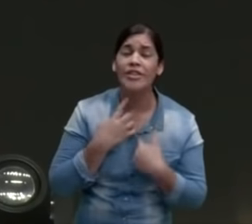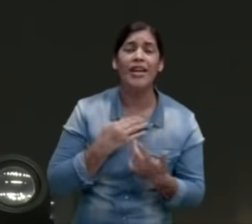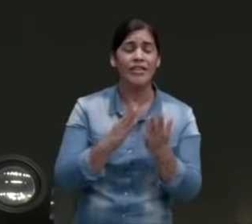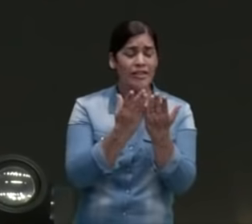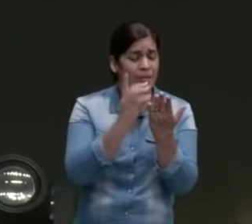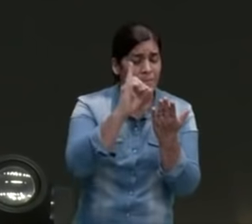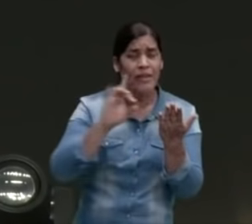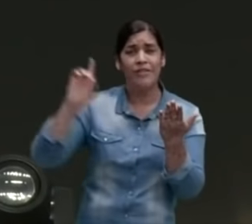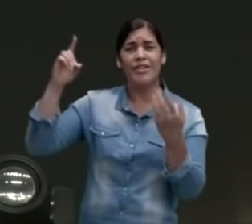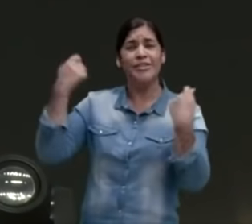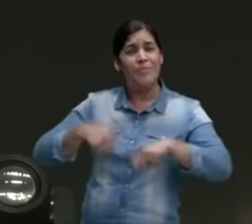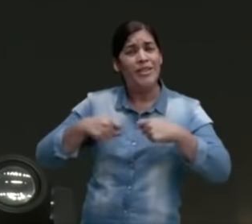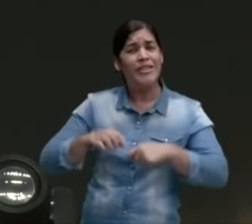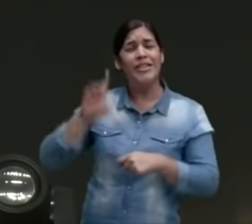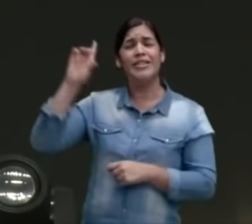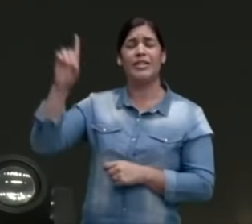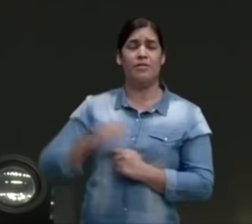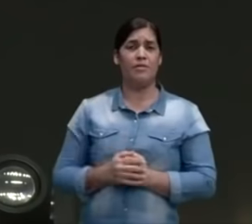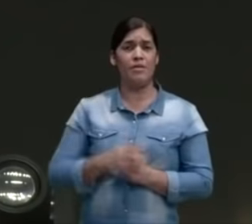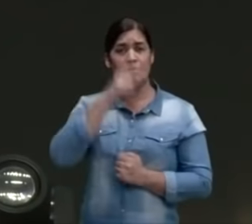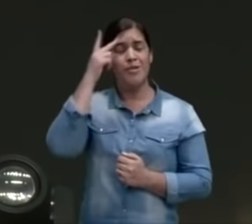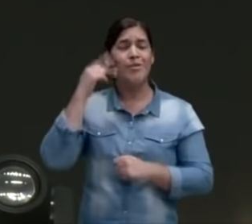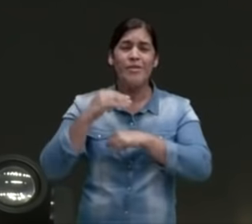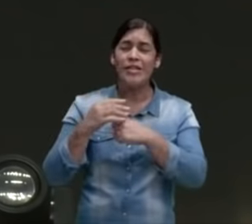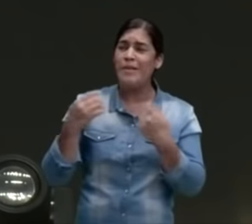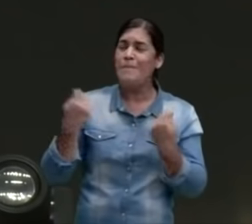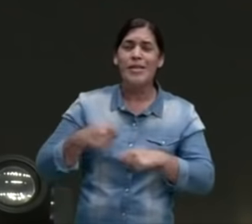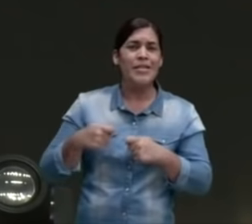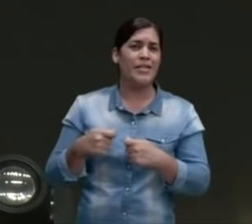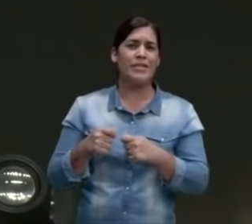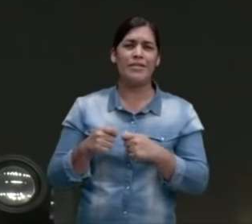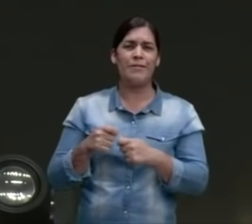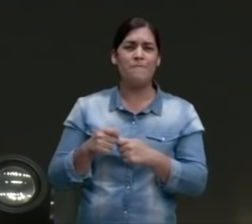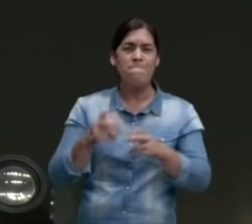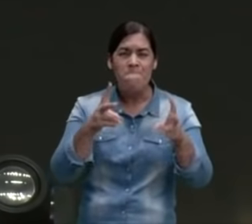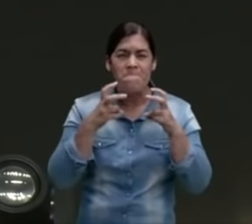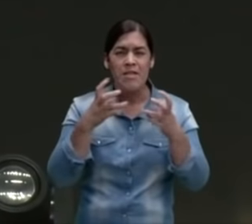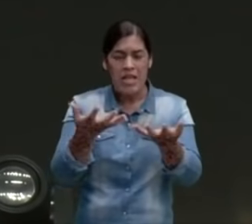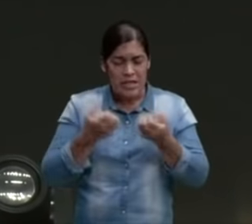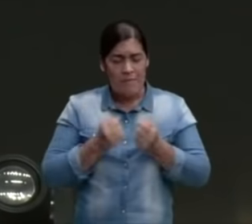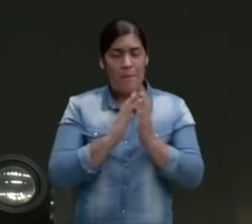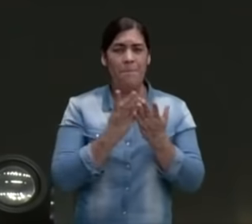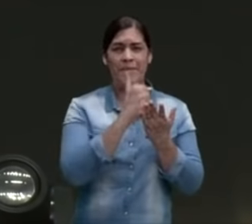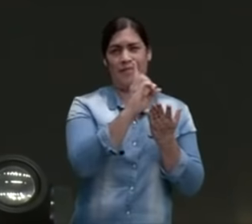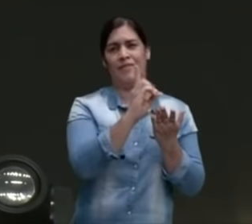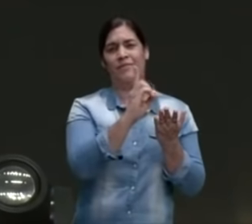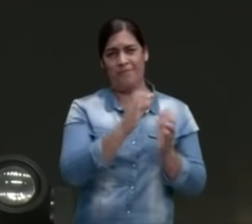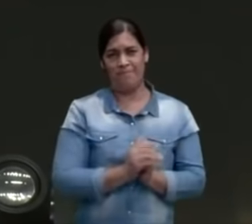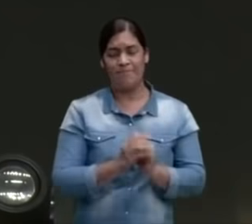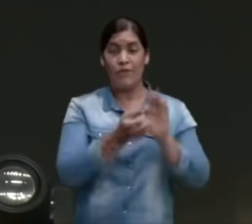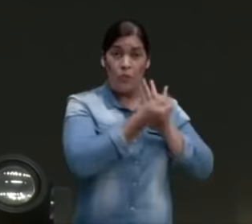estão carentes de ouvir uma mensagem. Então, esse é o primeiro sinal. O evangelho está alcançando as